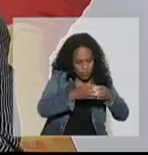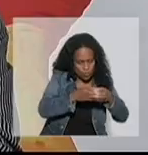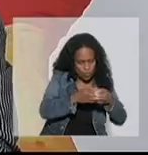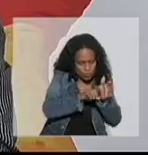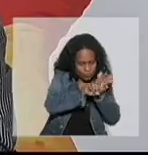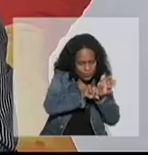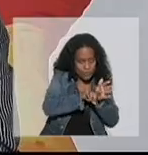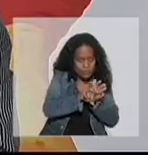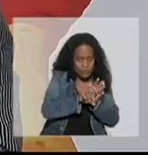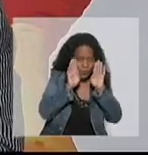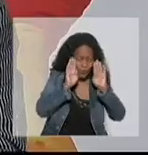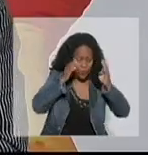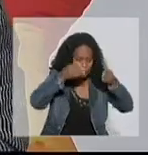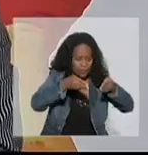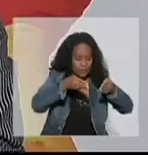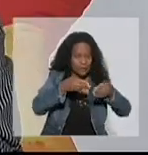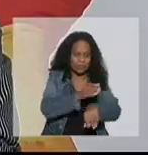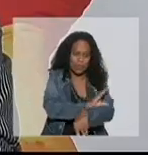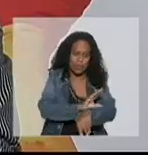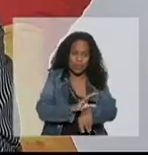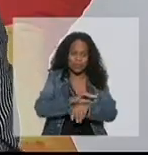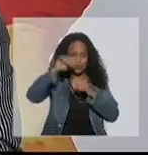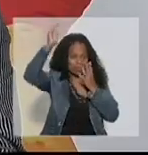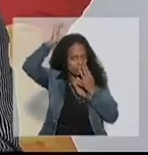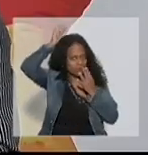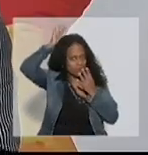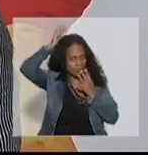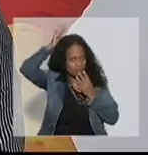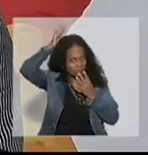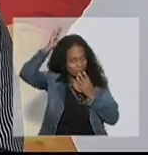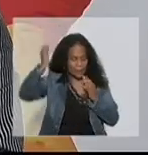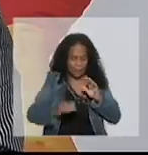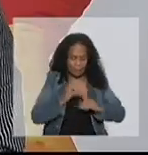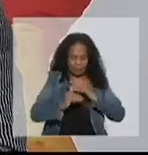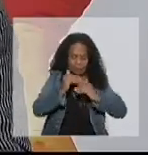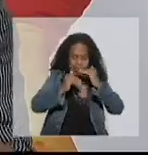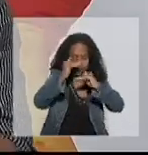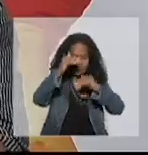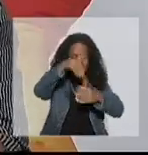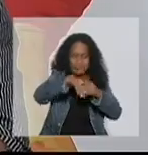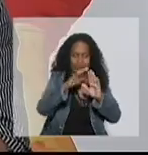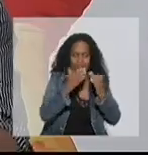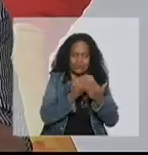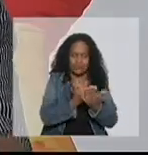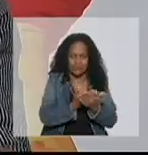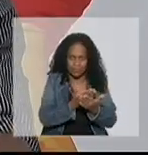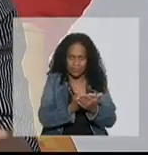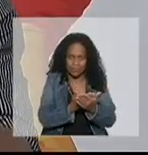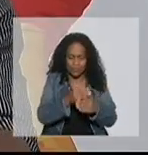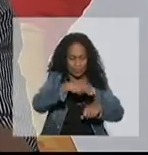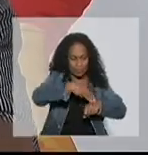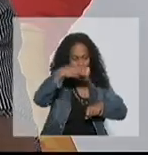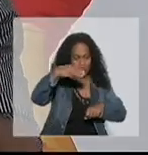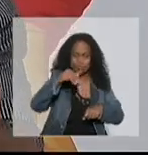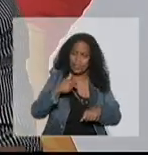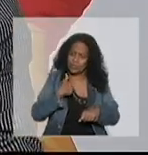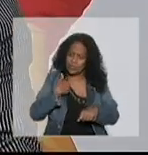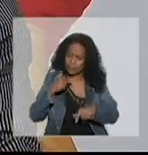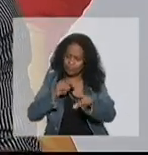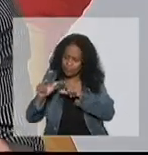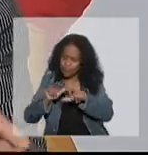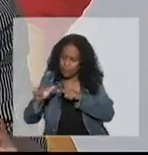poucos grupos de pesquisa no Rio de Janeiro voltados para essa temática, que vem a desenvolver na escola. Então, durante a dissertação de mestrado, eu fui